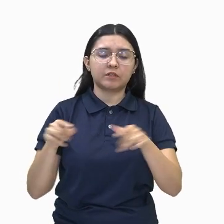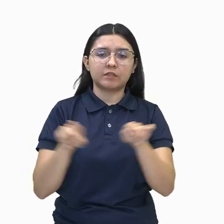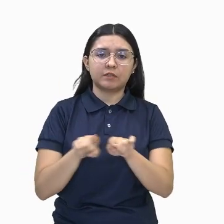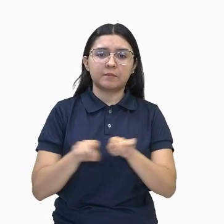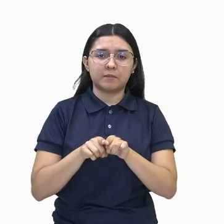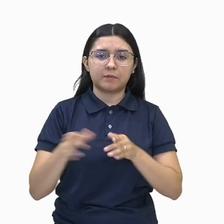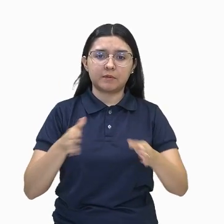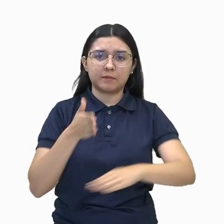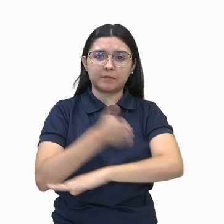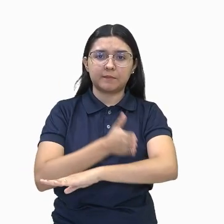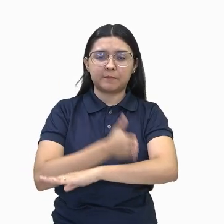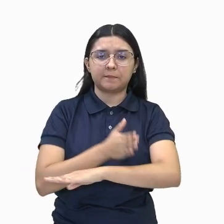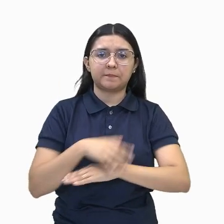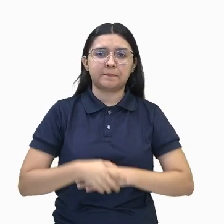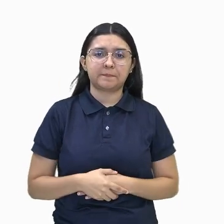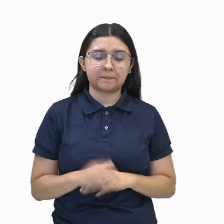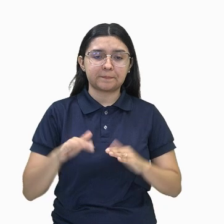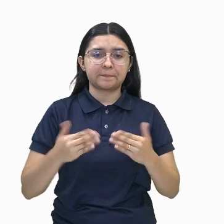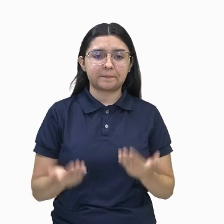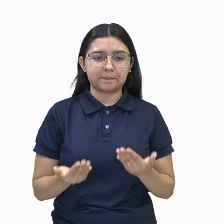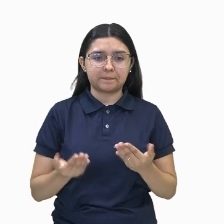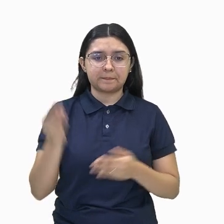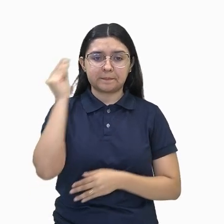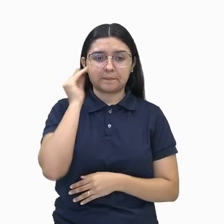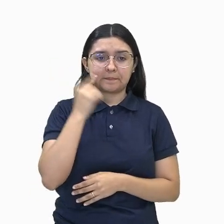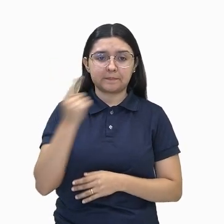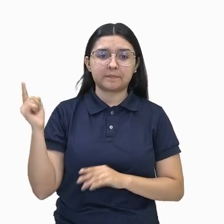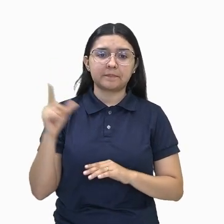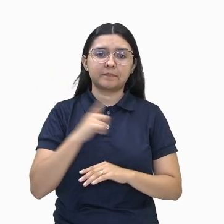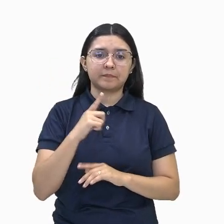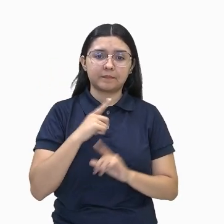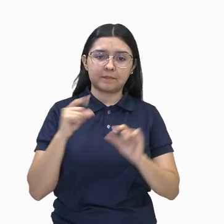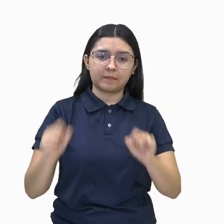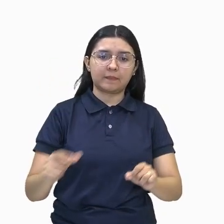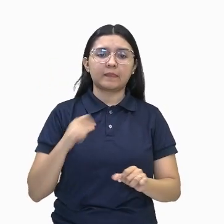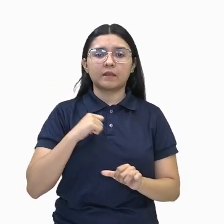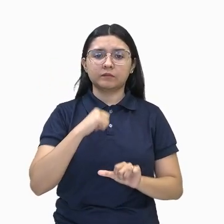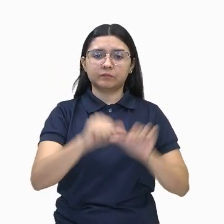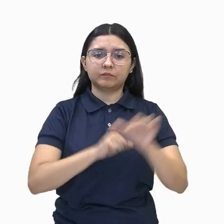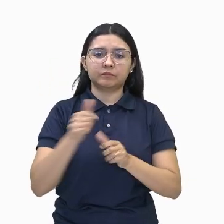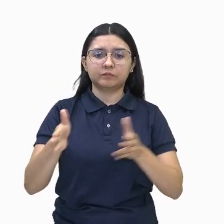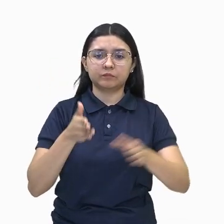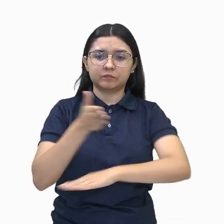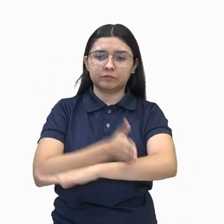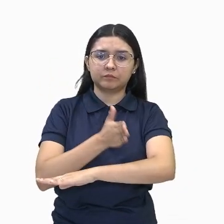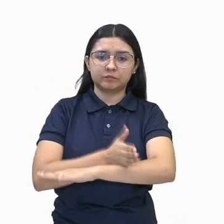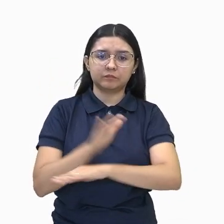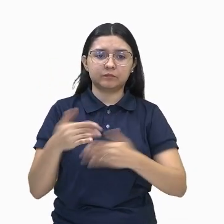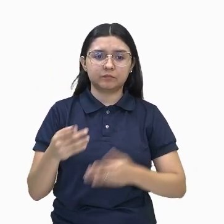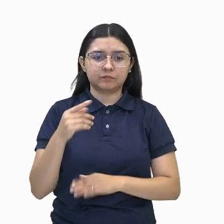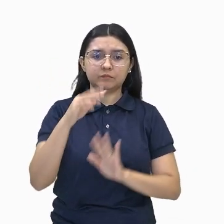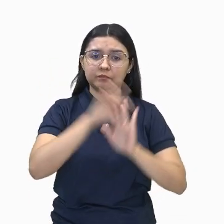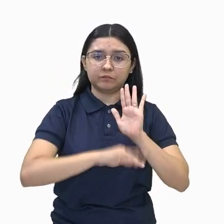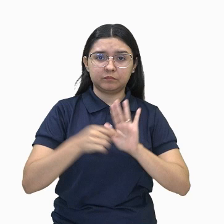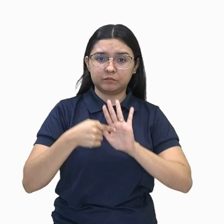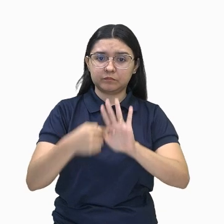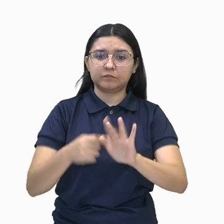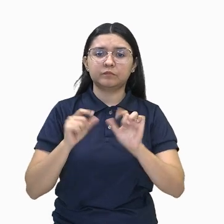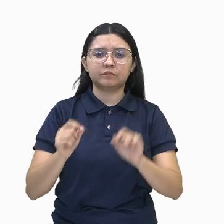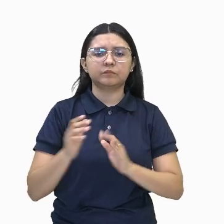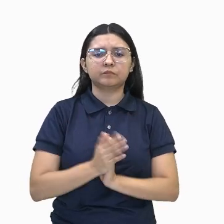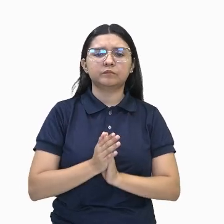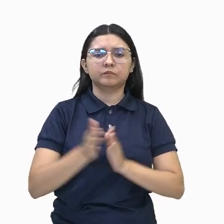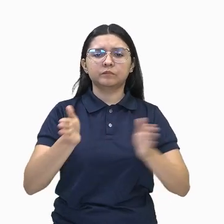Idade Média, tá, gente? Vamos lá. Transformações nos tempos medievais. Olha o que o texto fala pra gente. Ao longo do